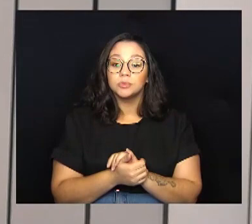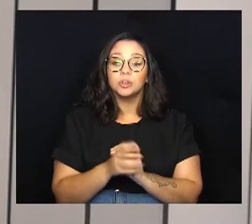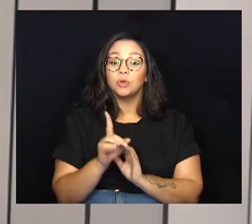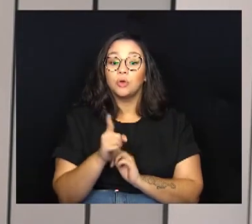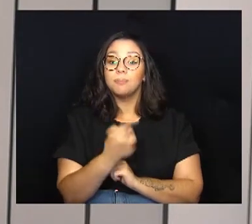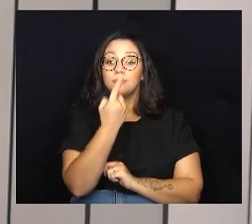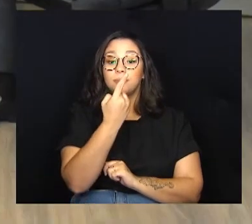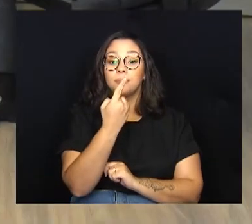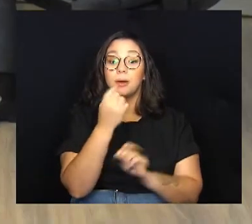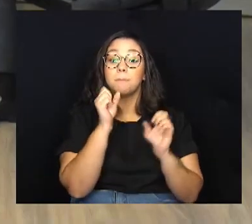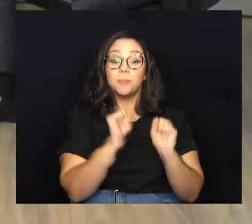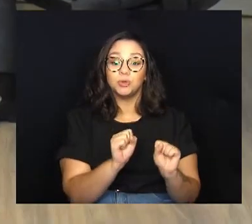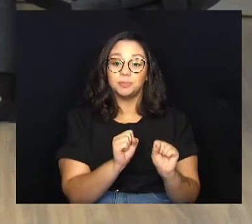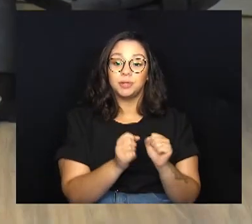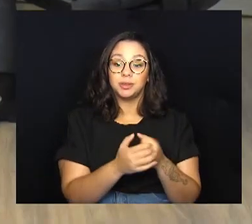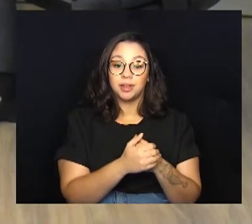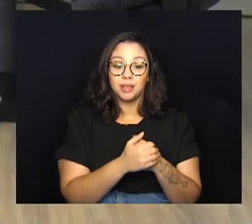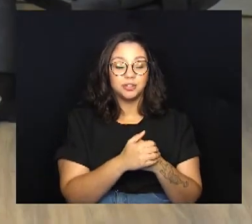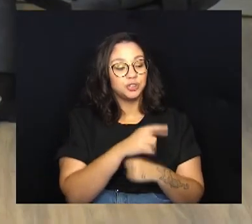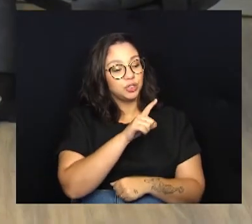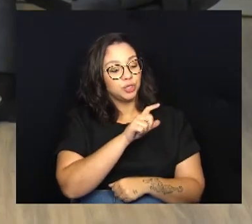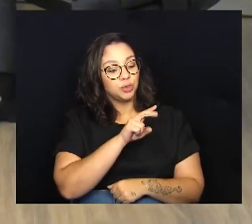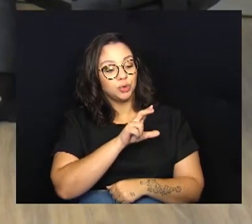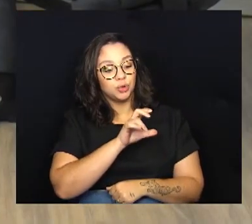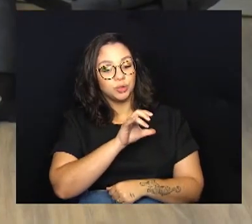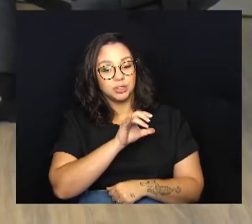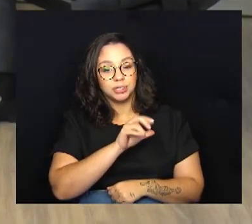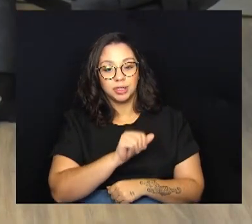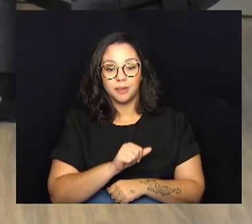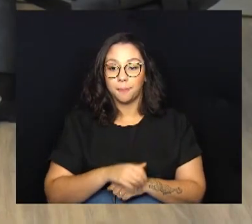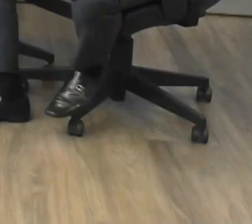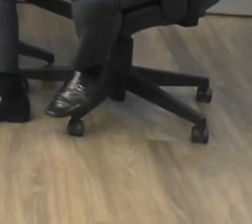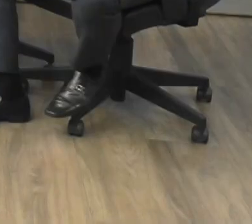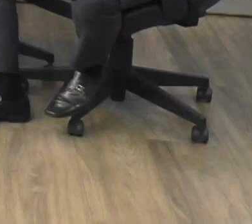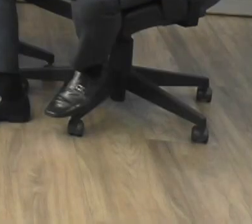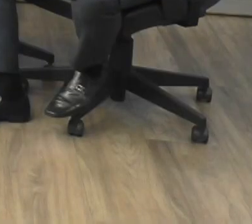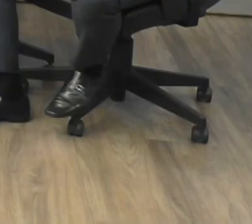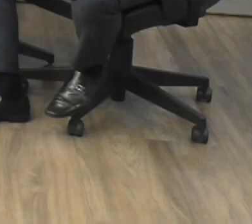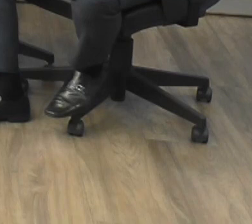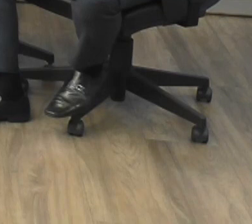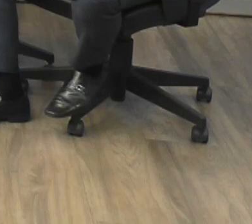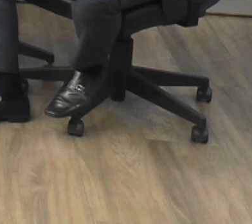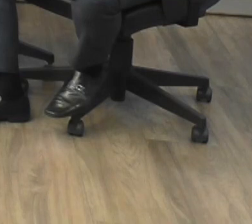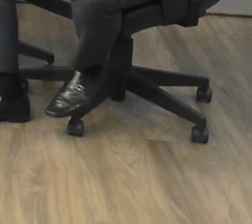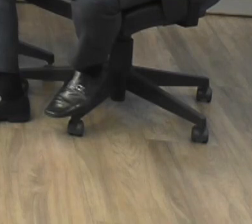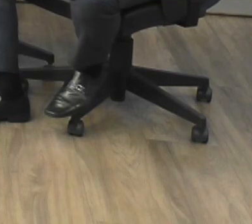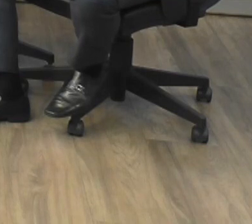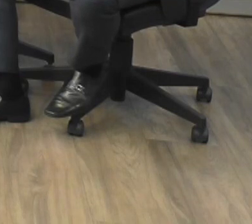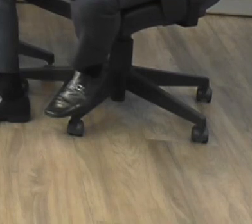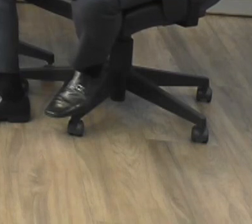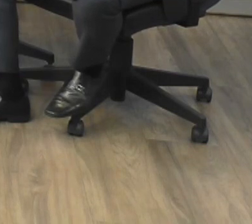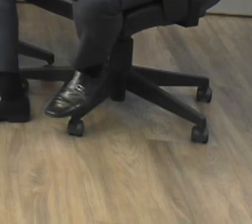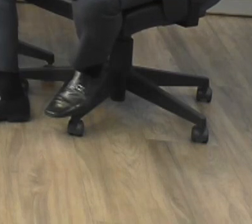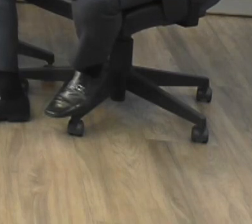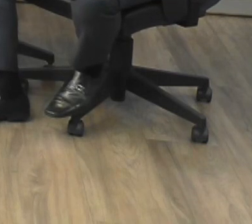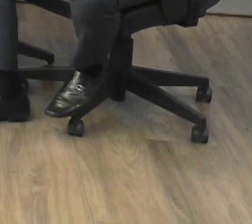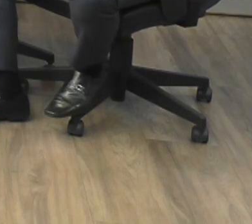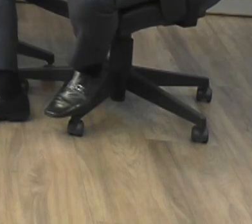sim, mas também ajudar para que a gente possa ter sucesso no tratamento, na recuperação, no vínculo familiar